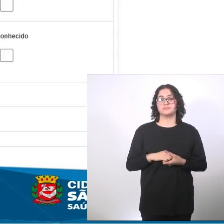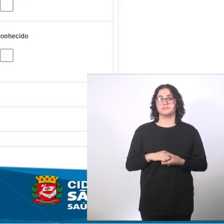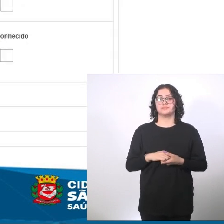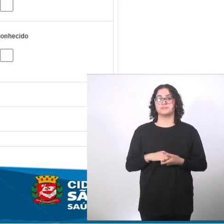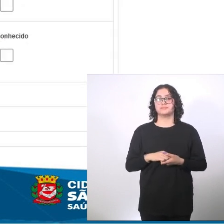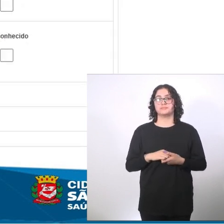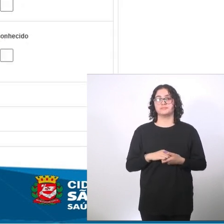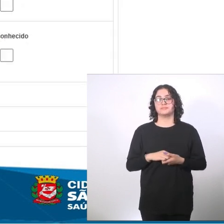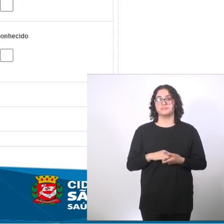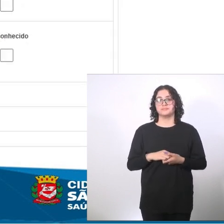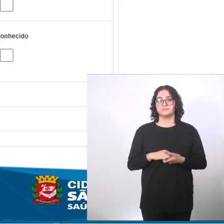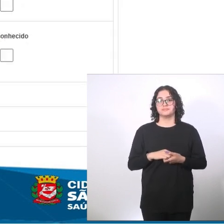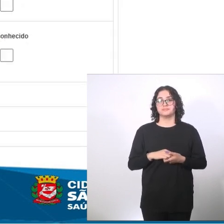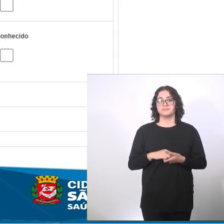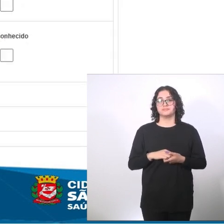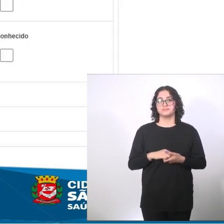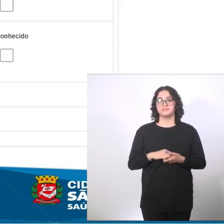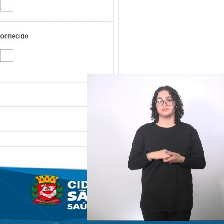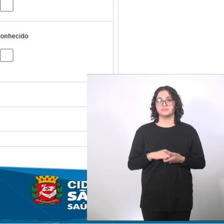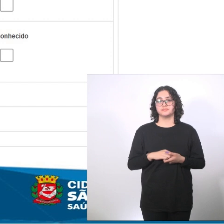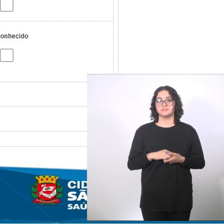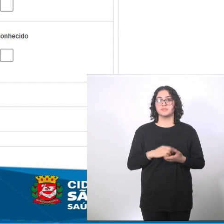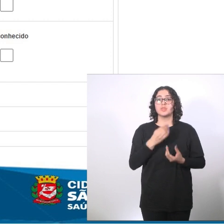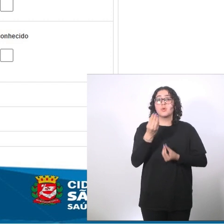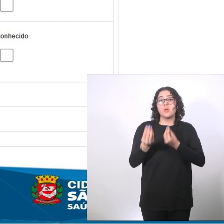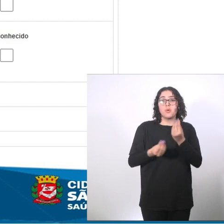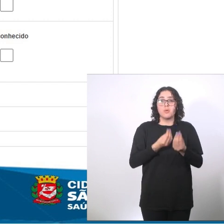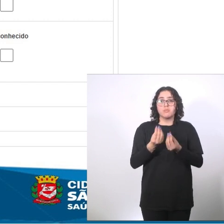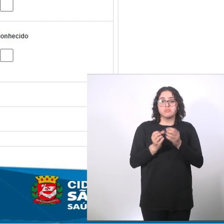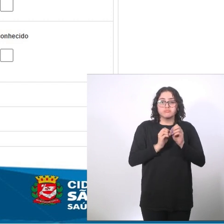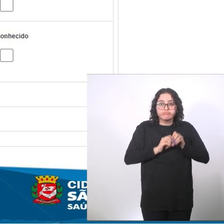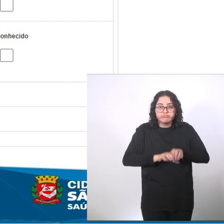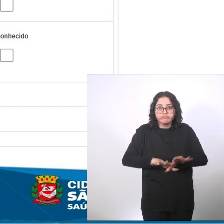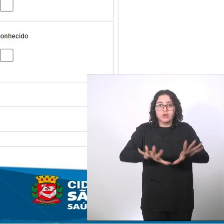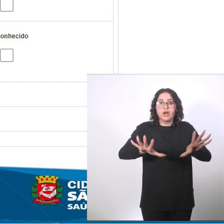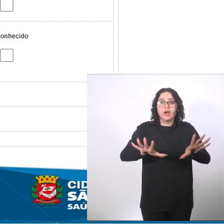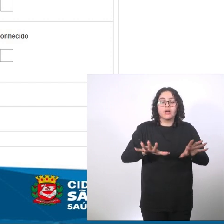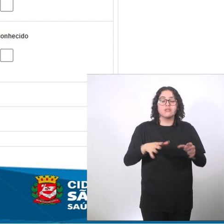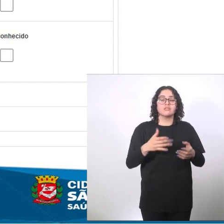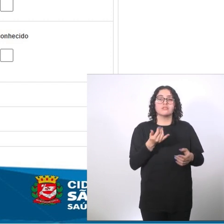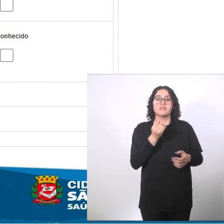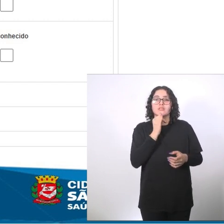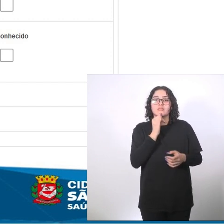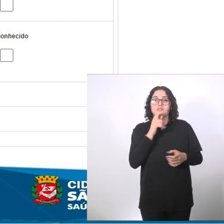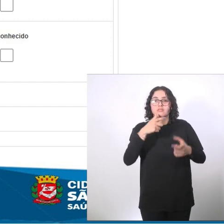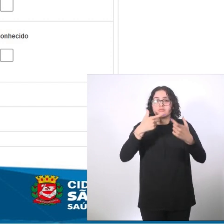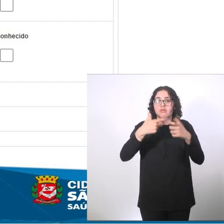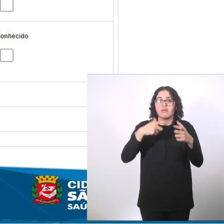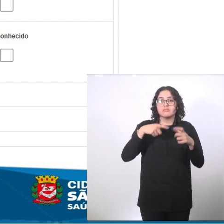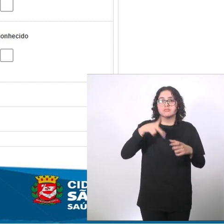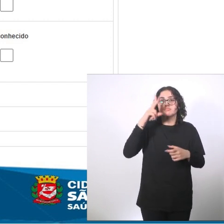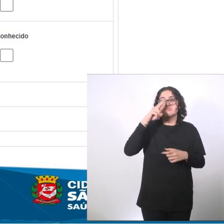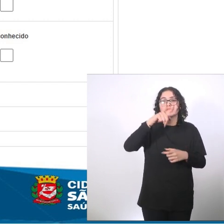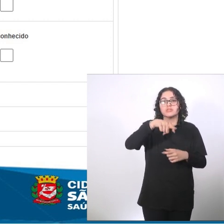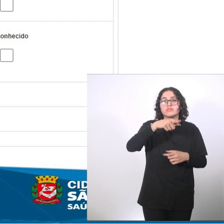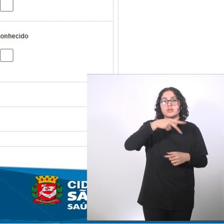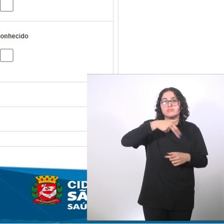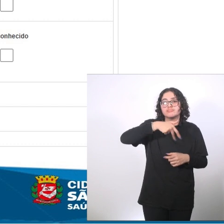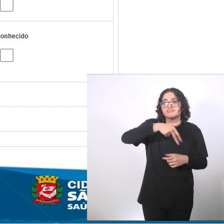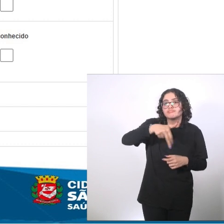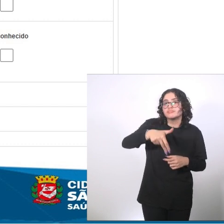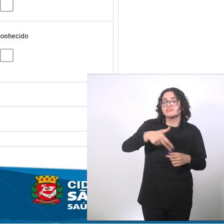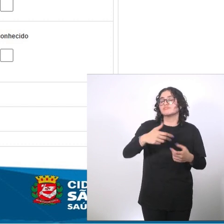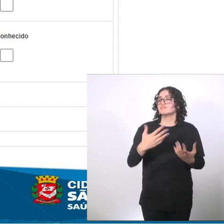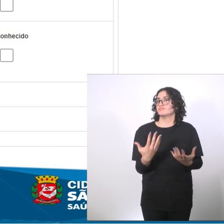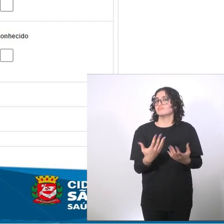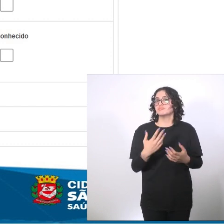E modo provável de transmissão, ou seja, locais que ele, porventura, lembre de onde possa